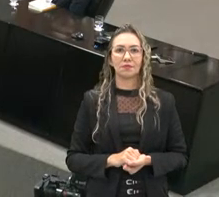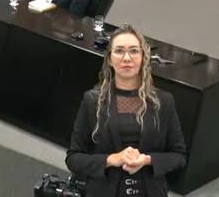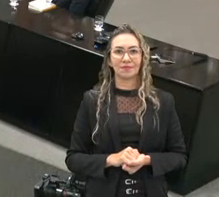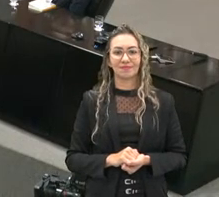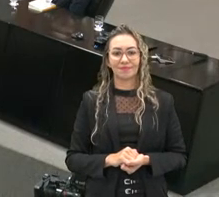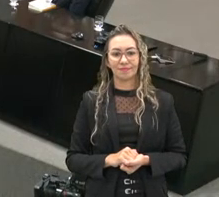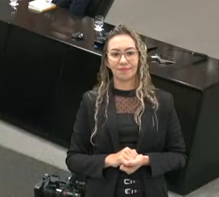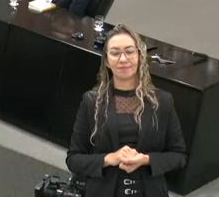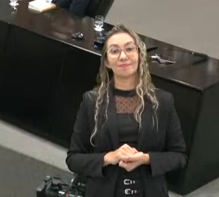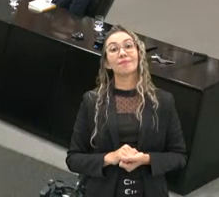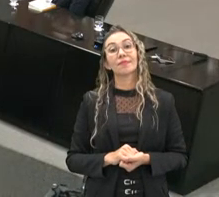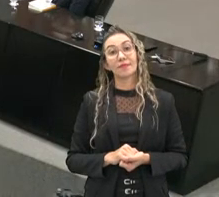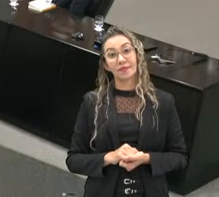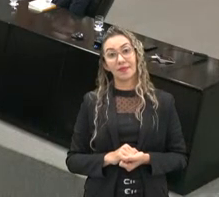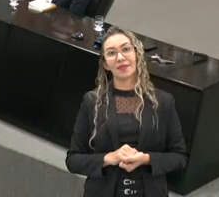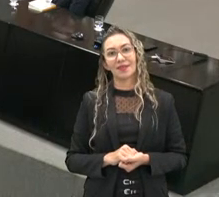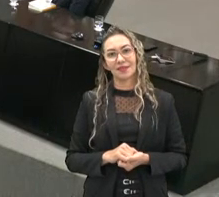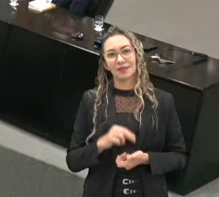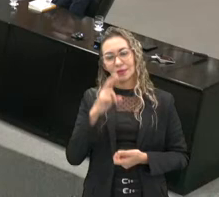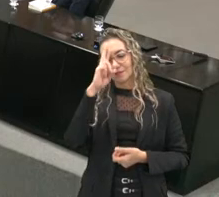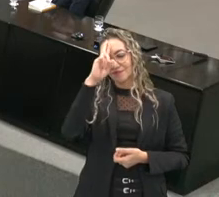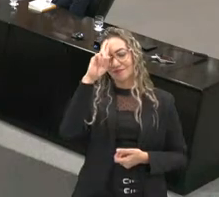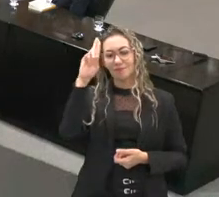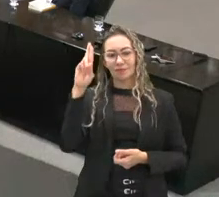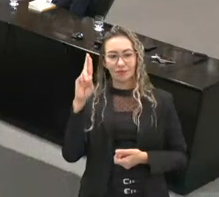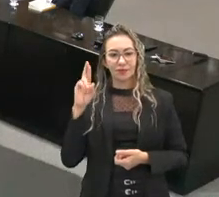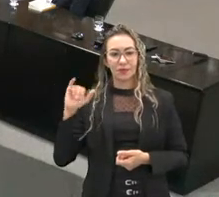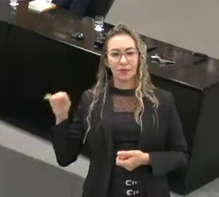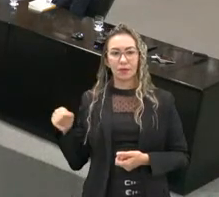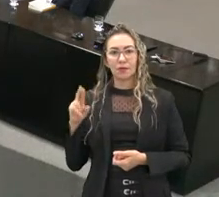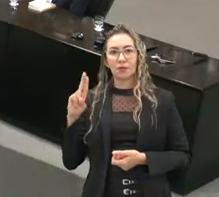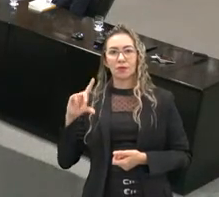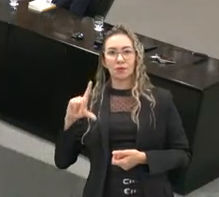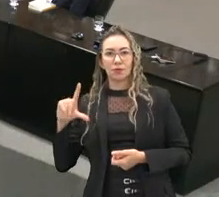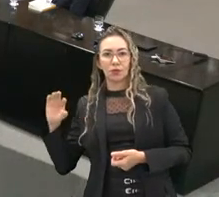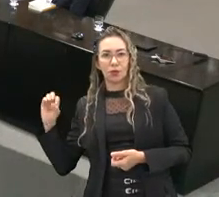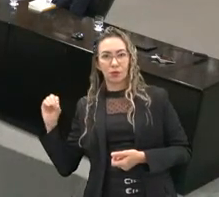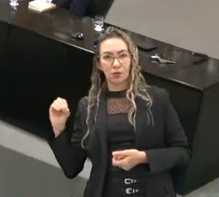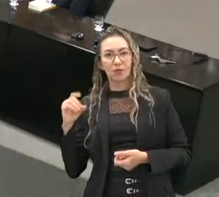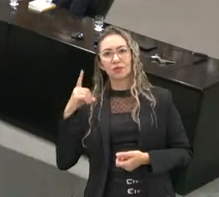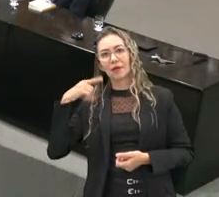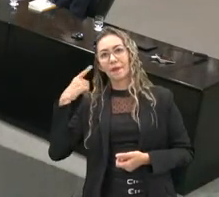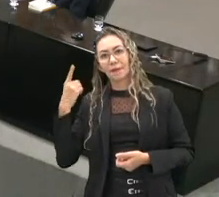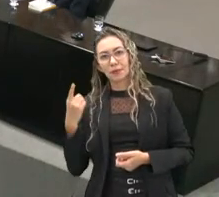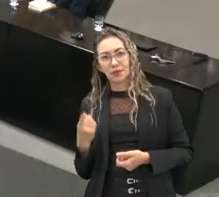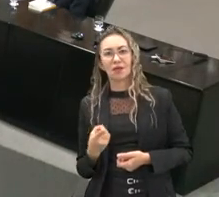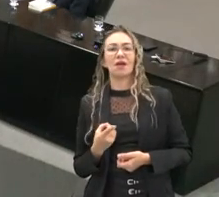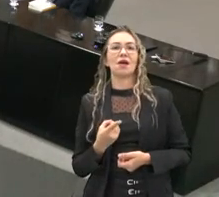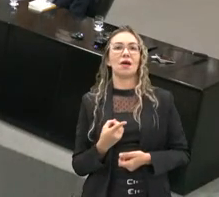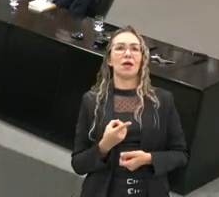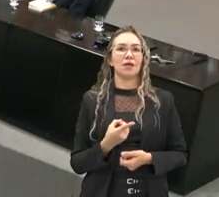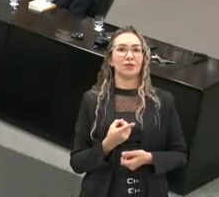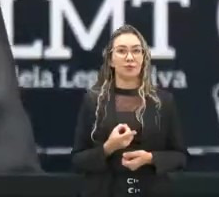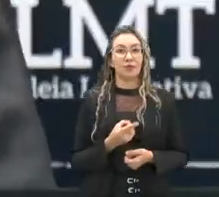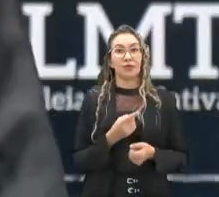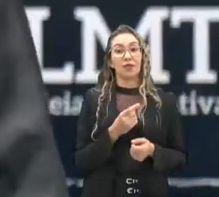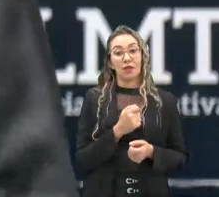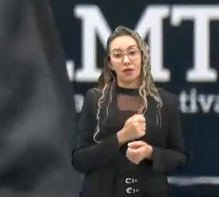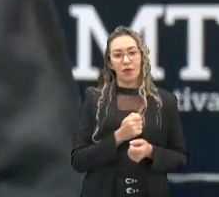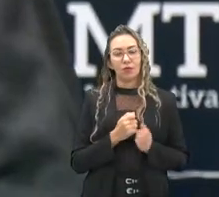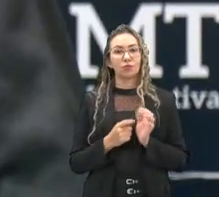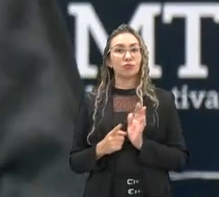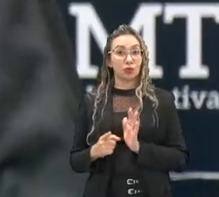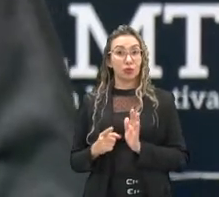Ilustre deputado Júlio Campos, que preside essa sessão solene em